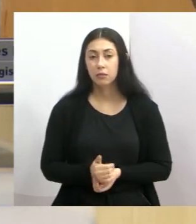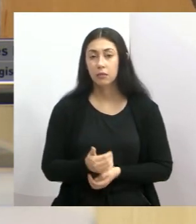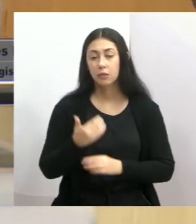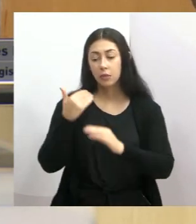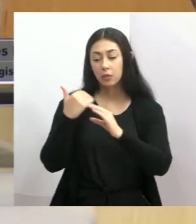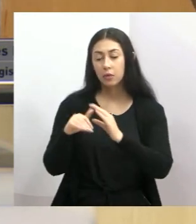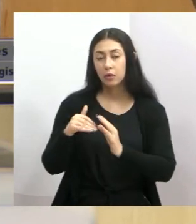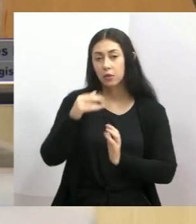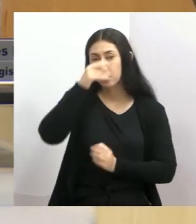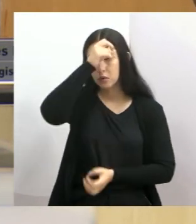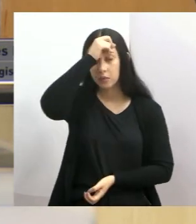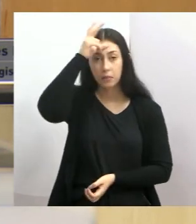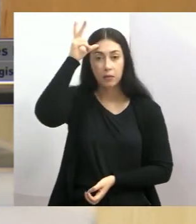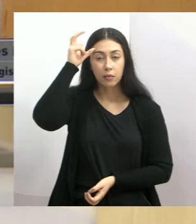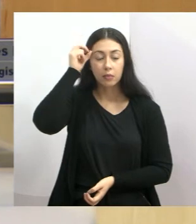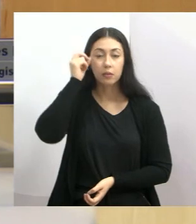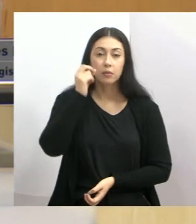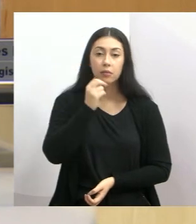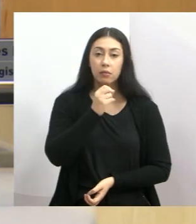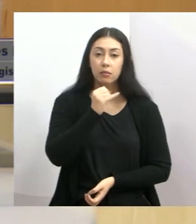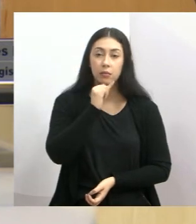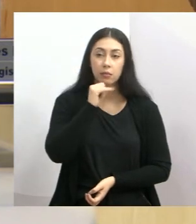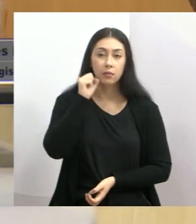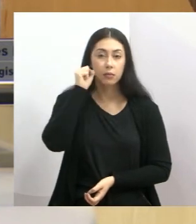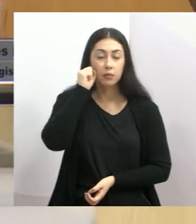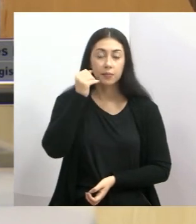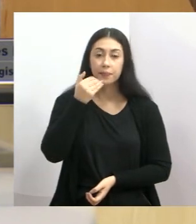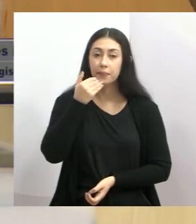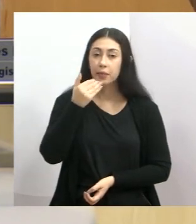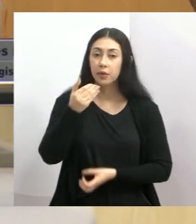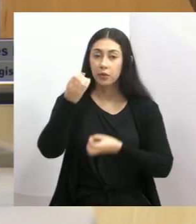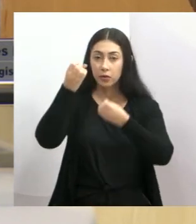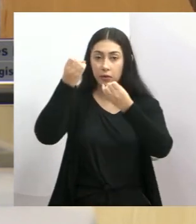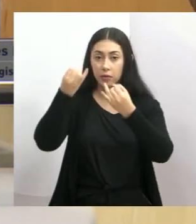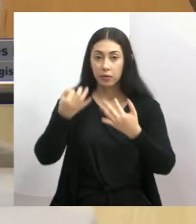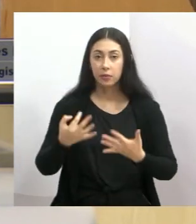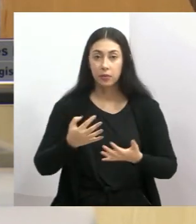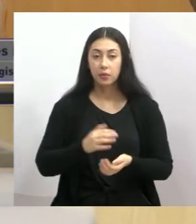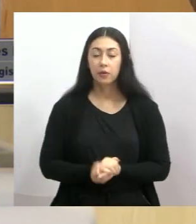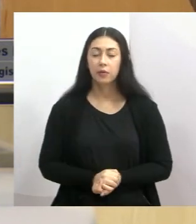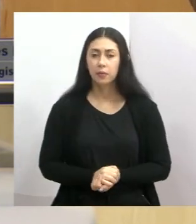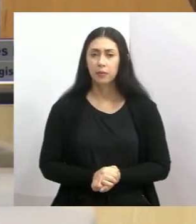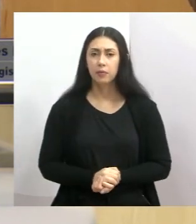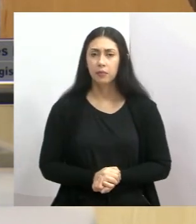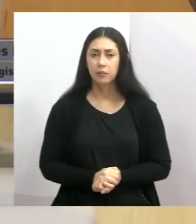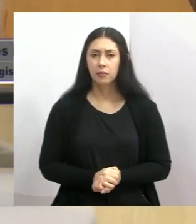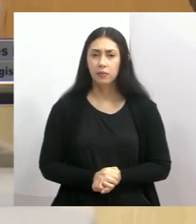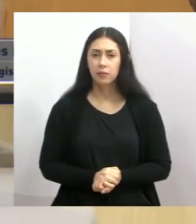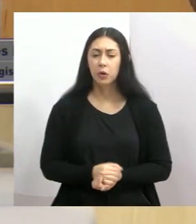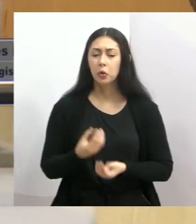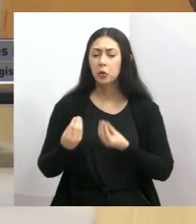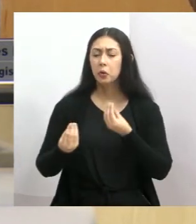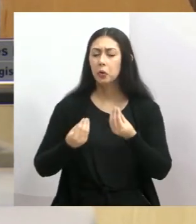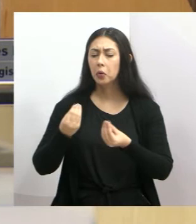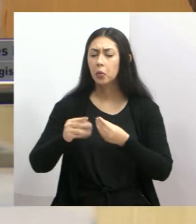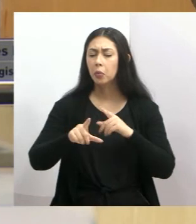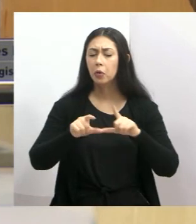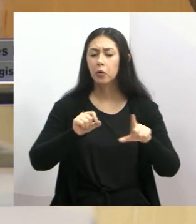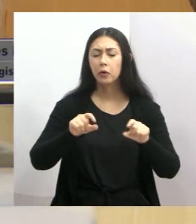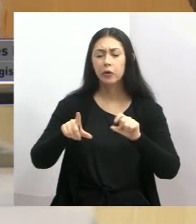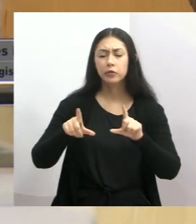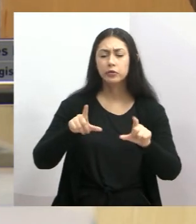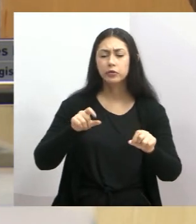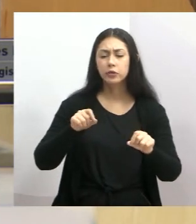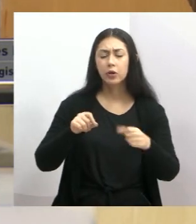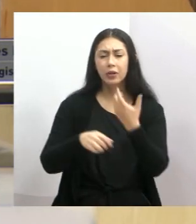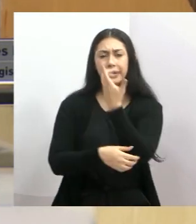ao Senhor Prefeito Municipal de Jacareí o seguinte pedir informações Qual o critério utilizado para o corte